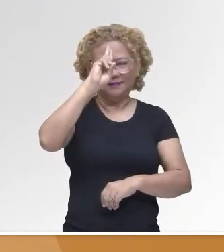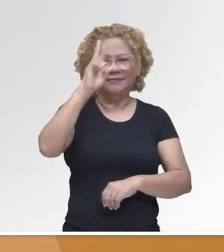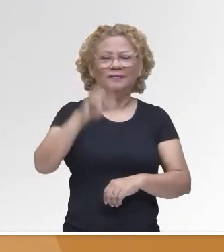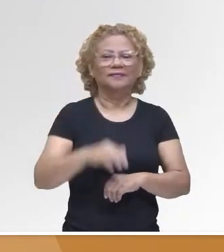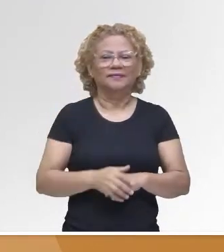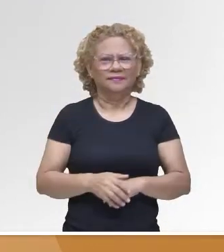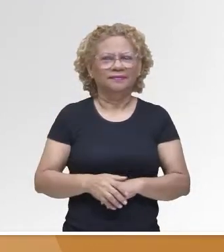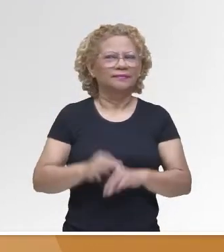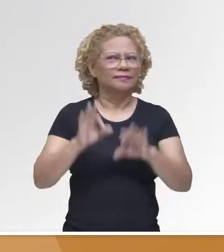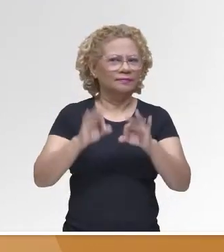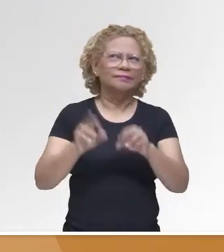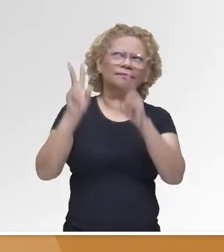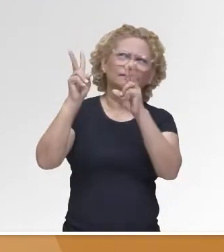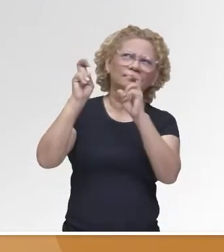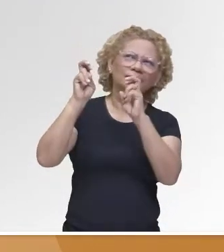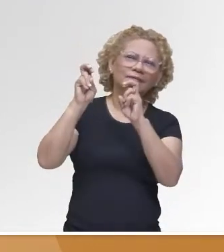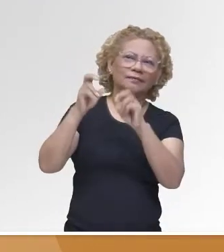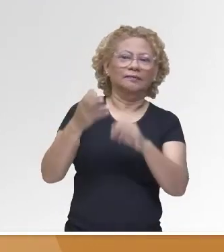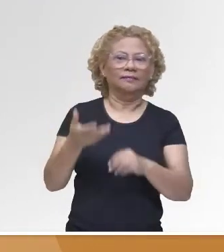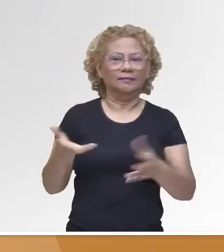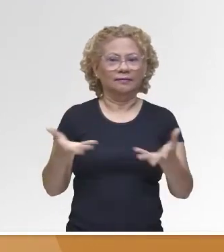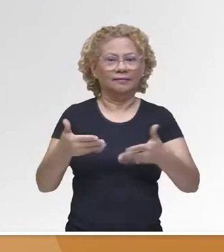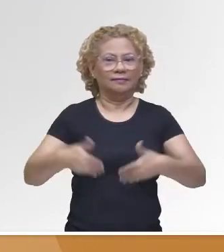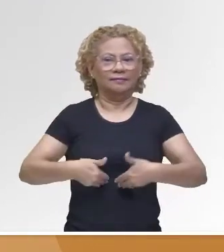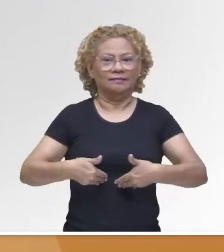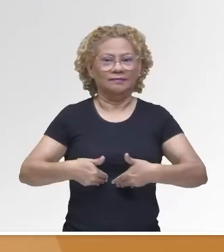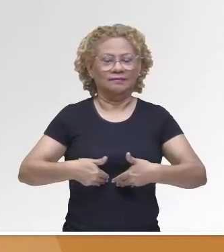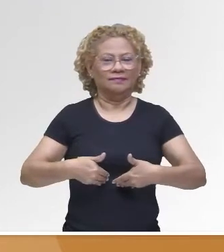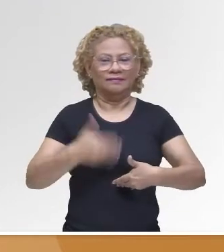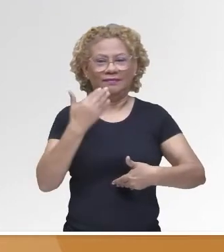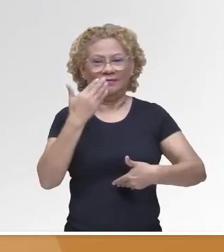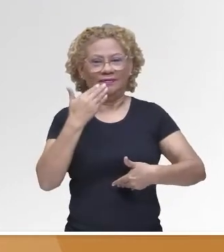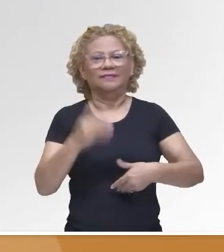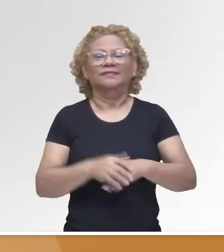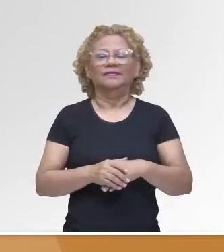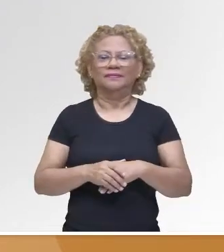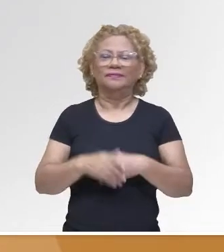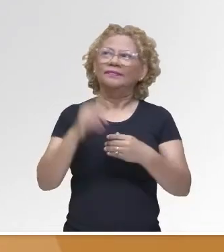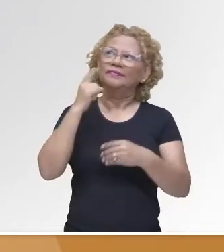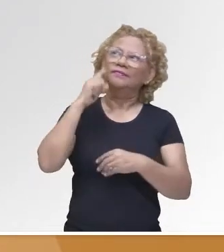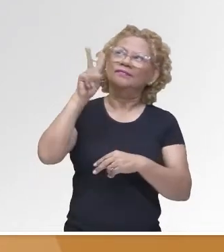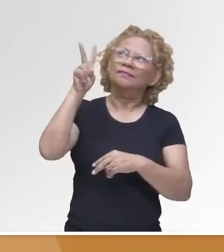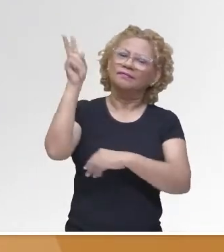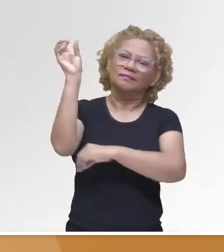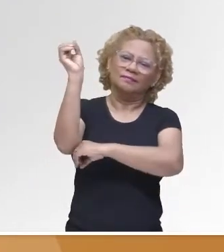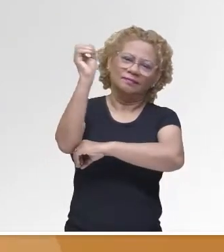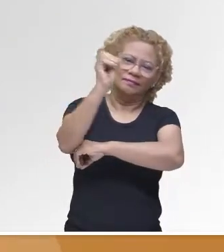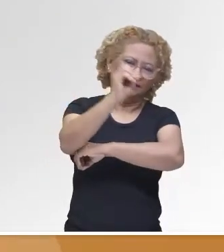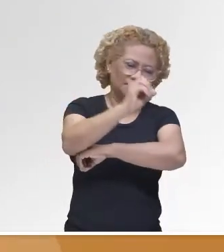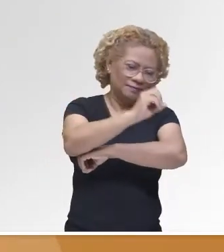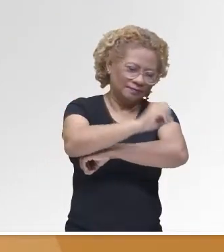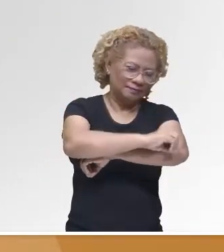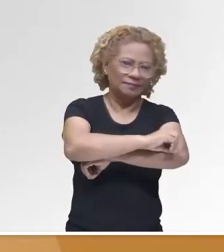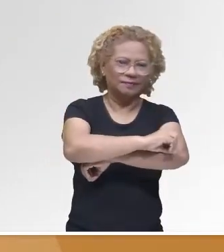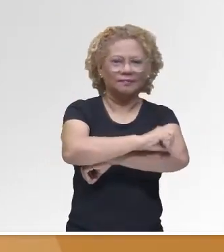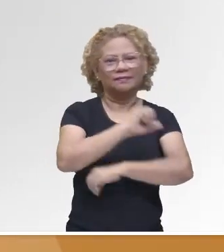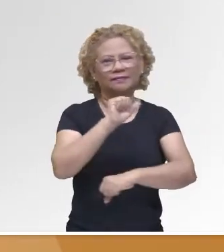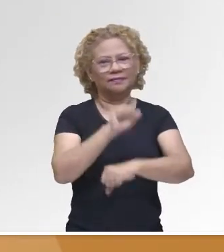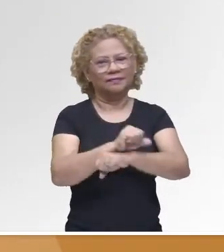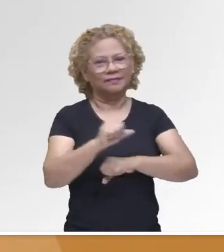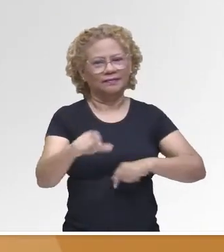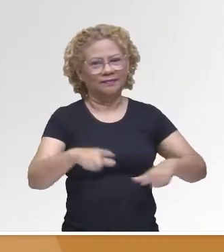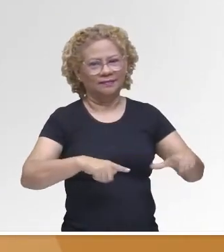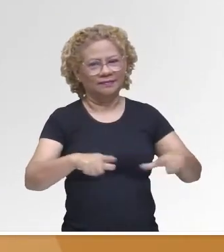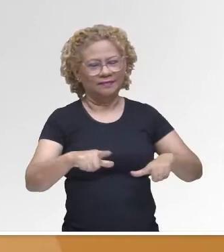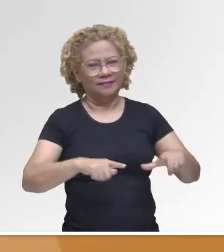punha novamente, começava a escurecer, opa, está na hora de parar. Mas não é assim, né? Depois a ciência